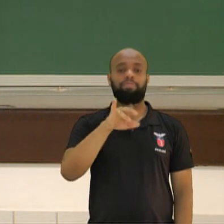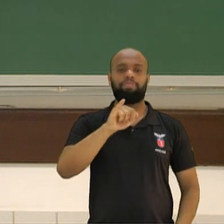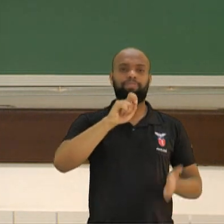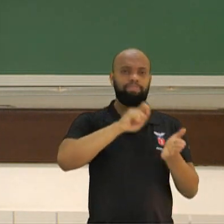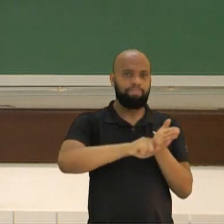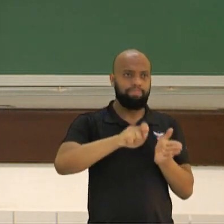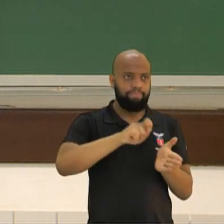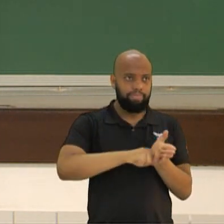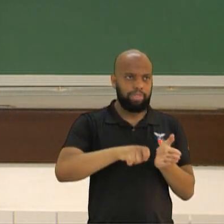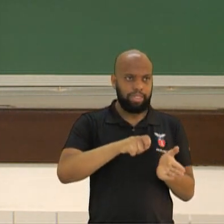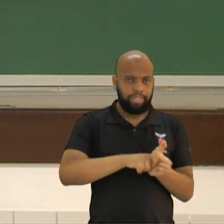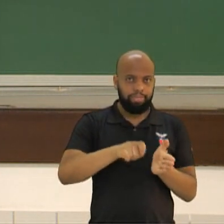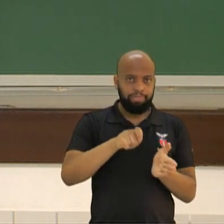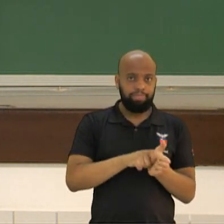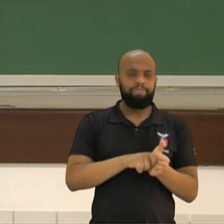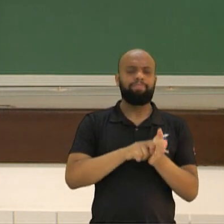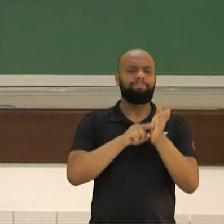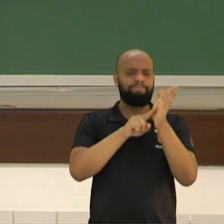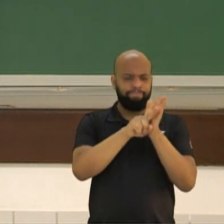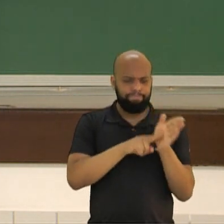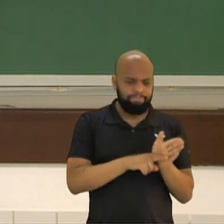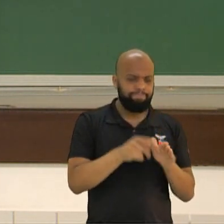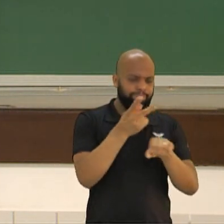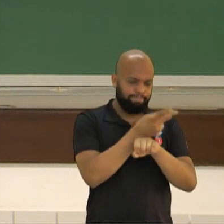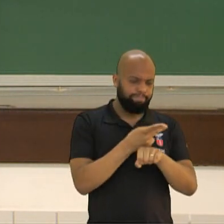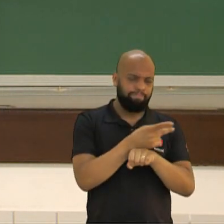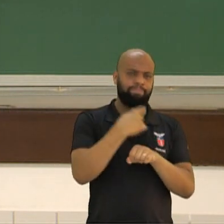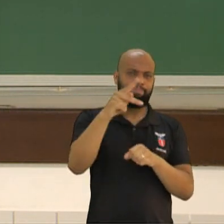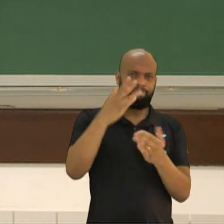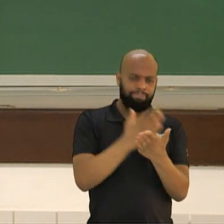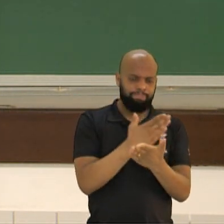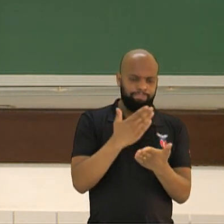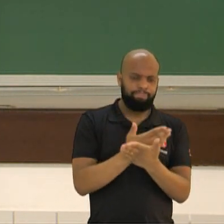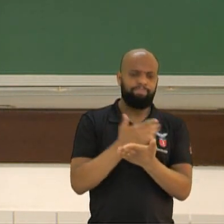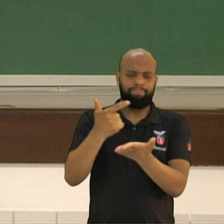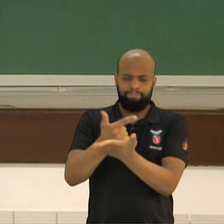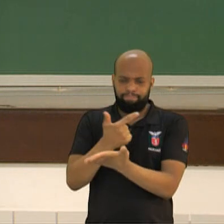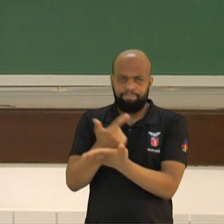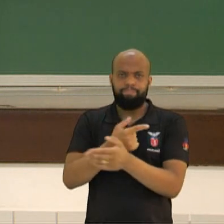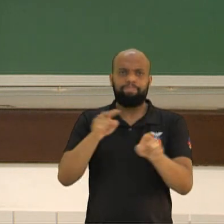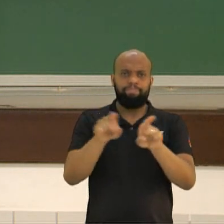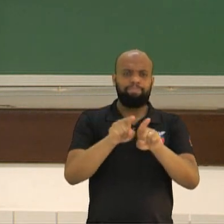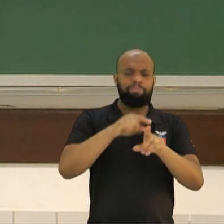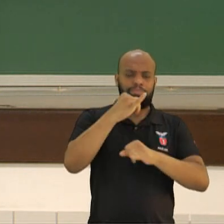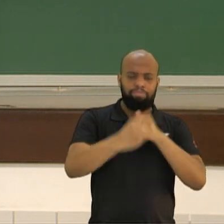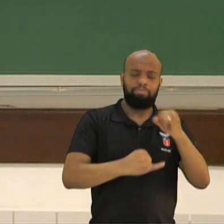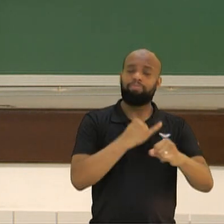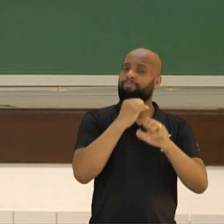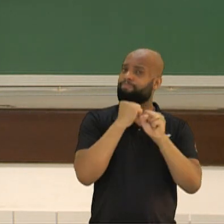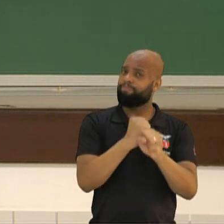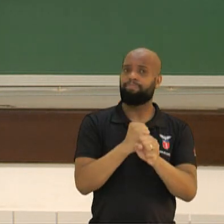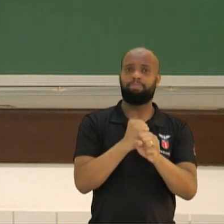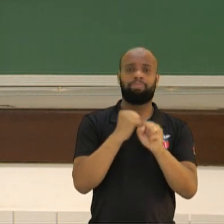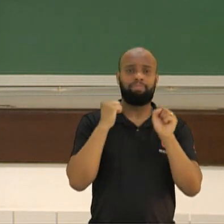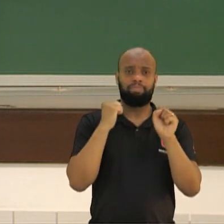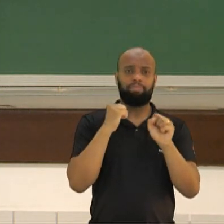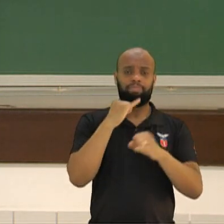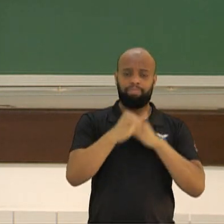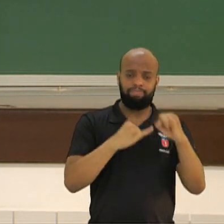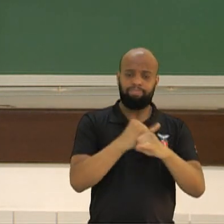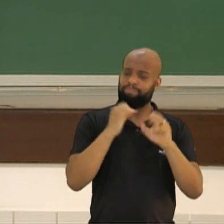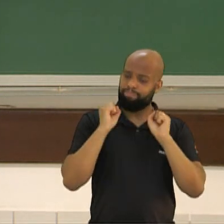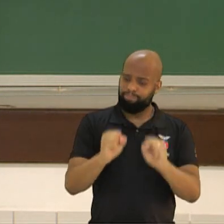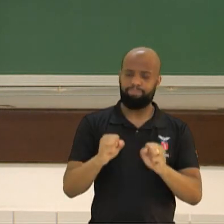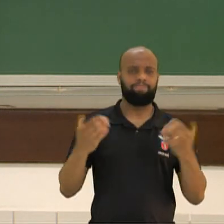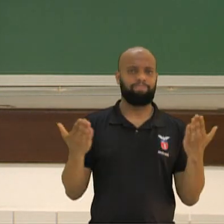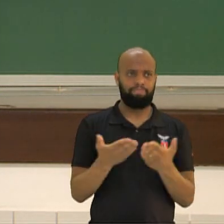quem não lembra vai agora vai procurar lá num livro, vai buscar lá na internet, enfim. Eu quero que